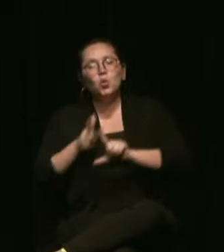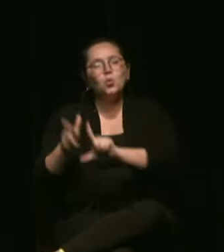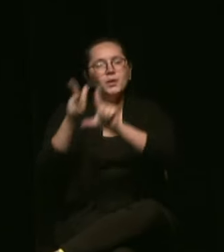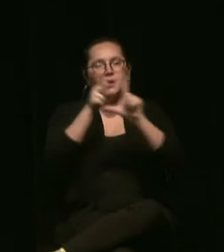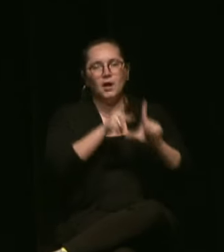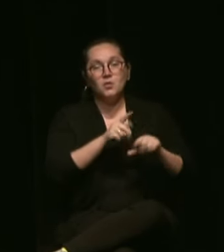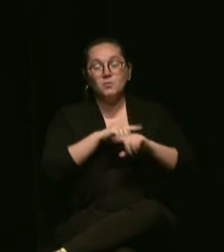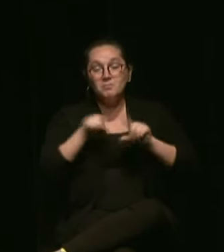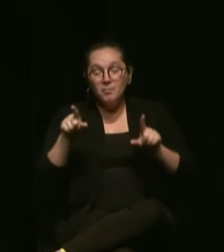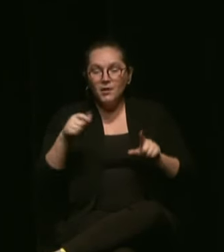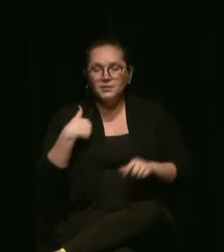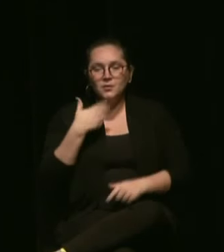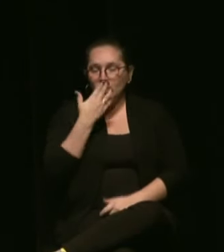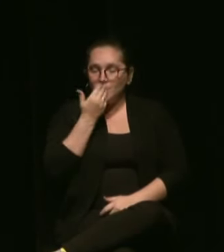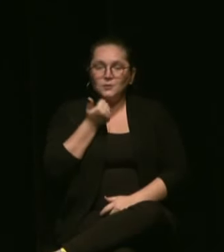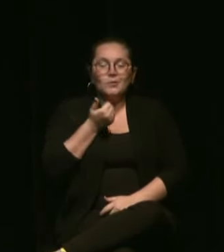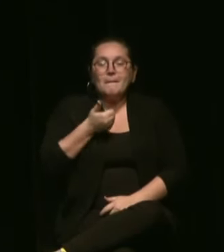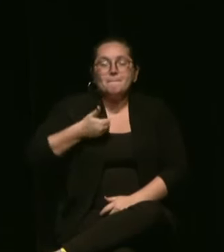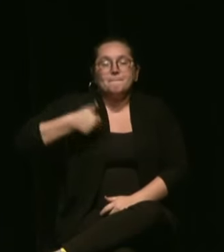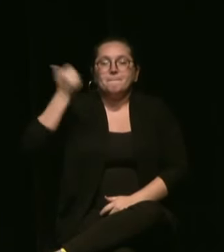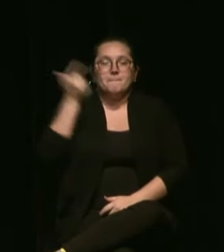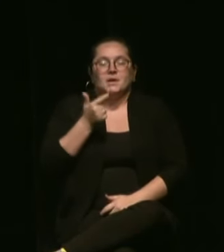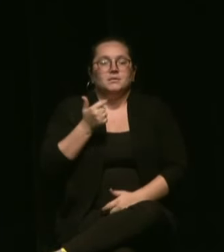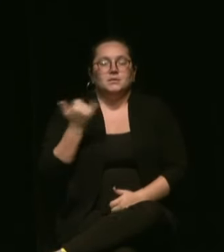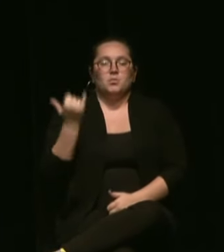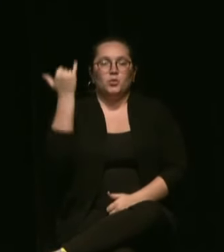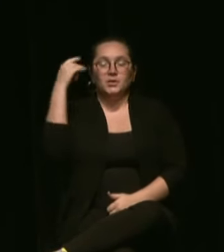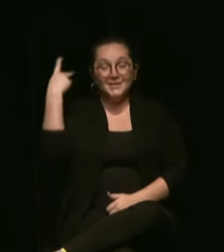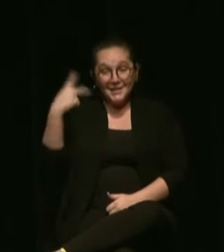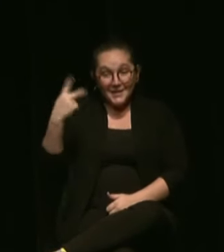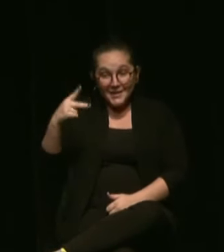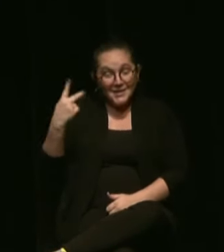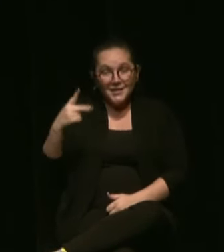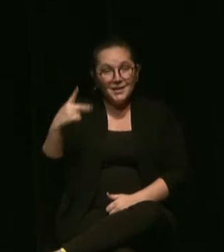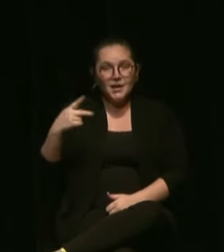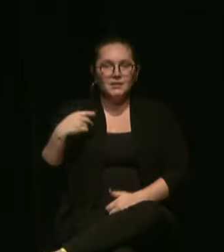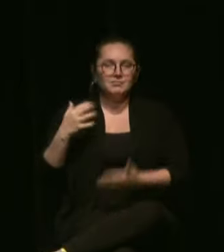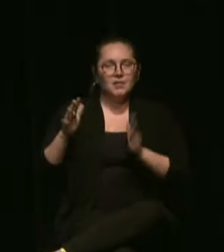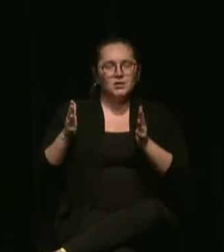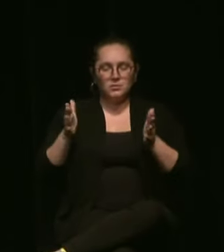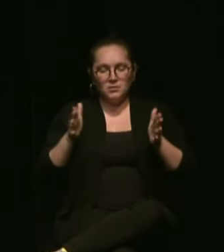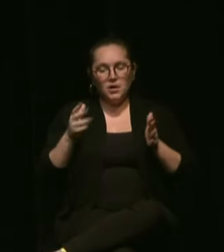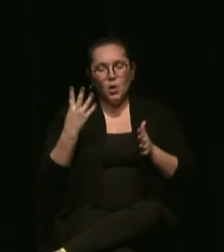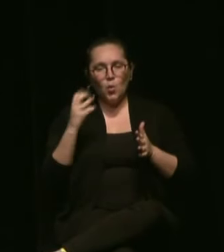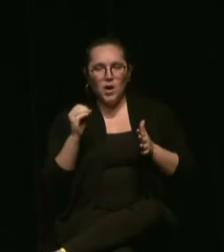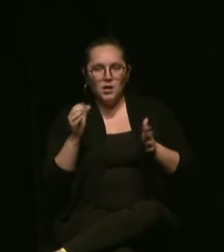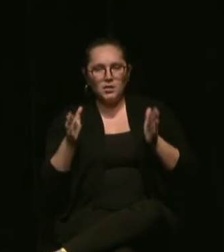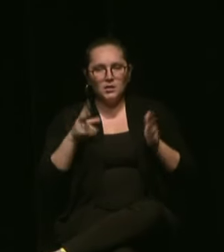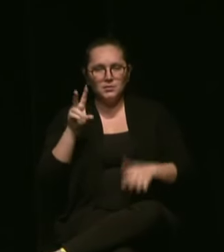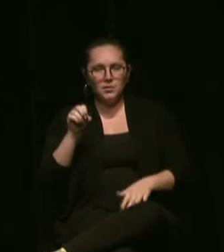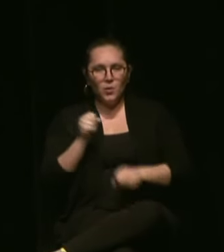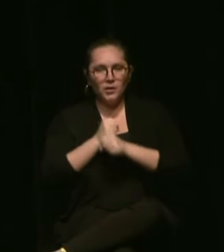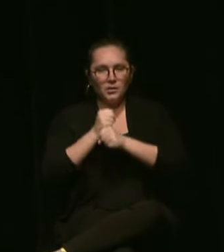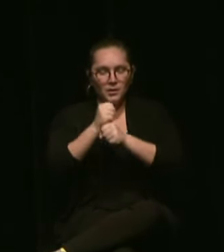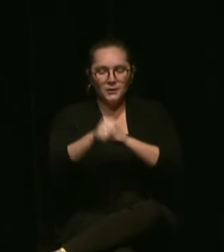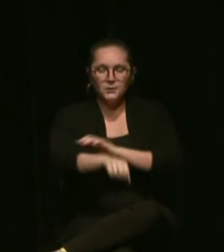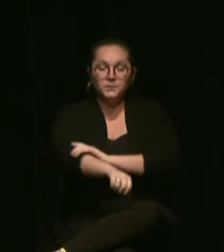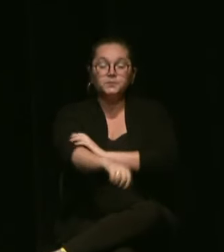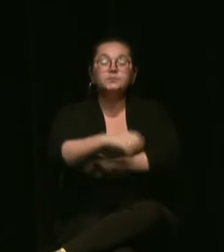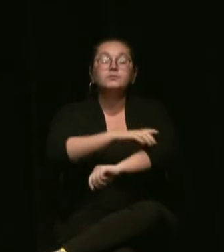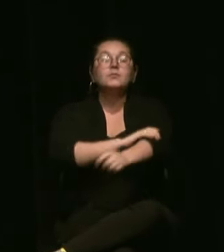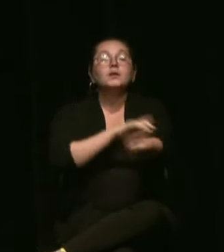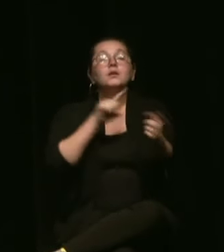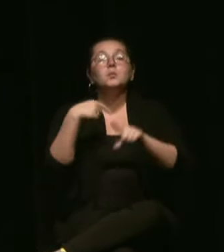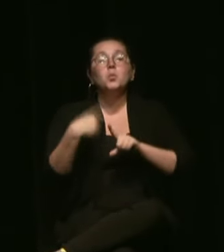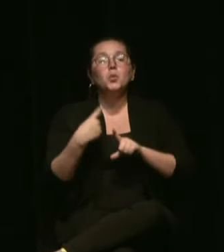das obras mais importantes do cinema não ficcional dos últimos 40, 50 anos. E a questão é saber por que, que é tão importante.